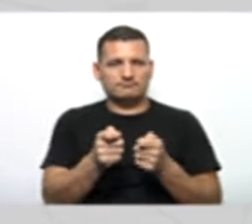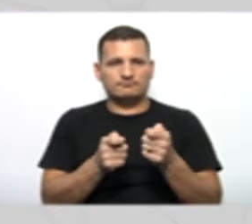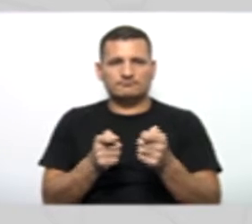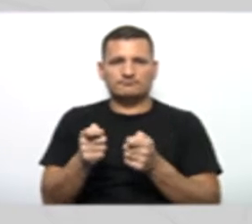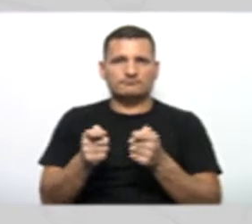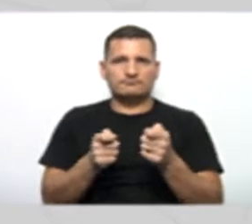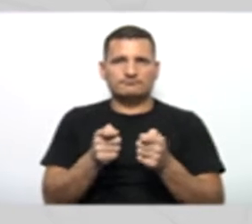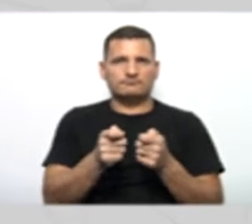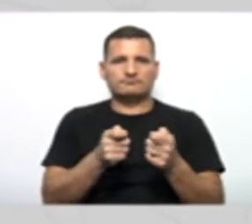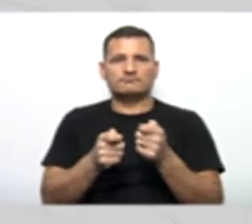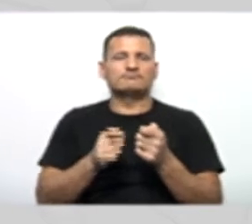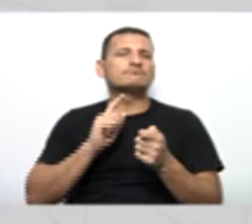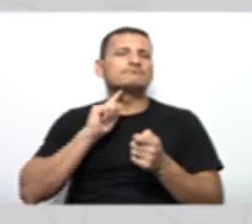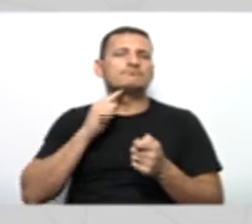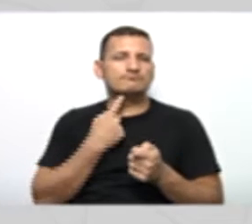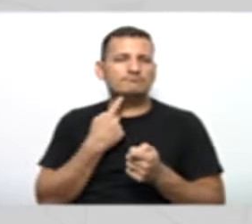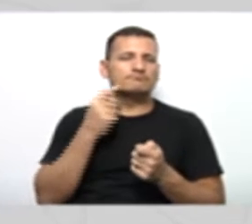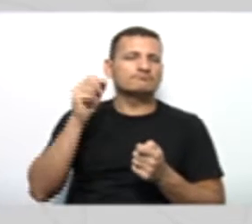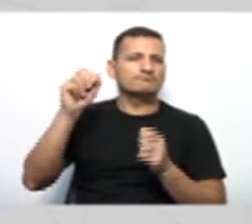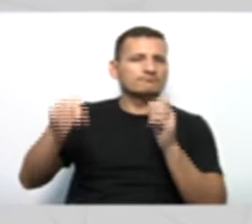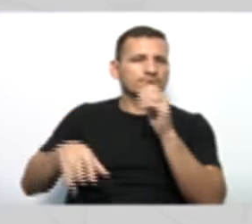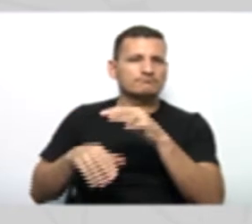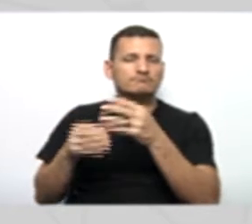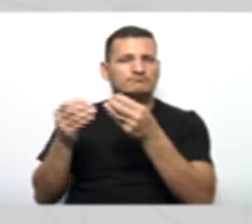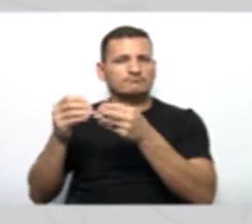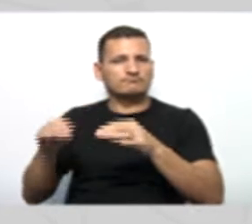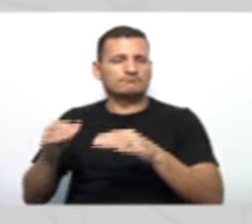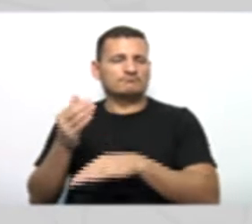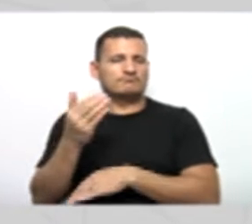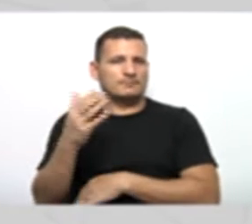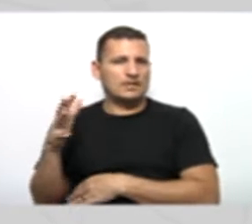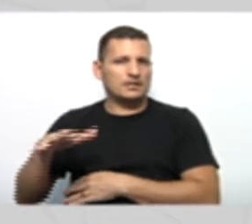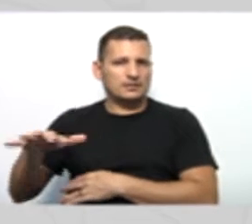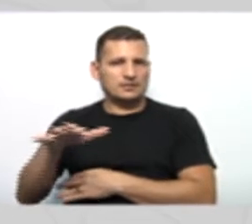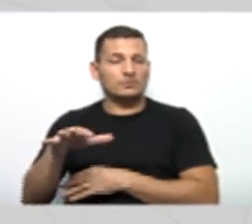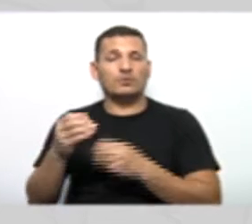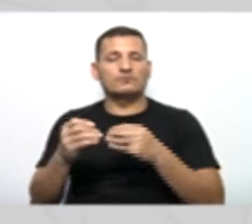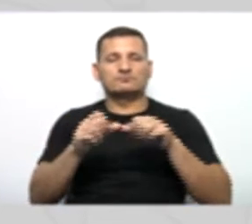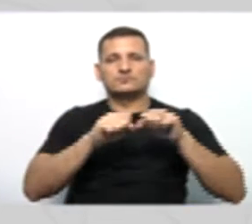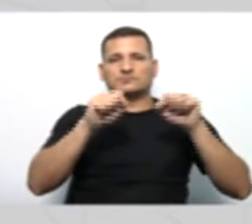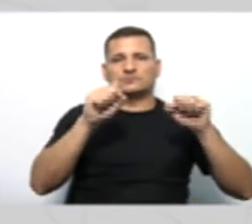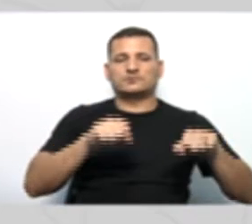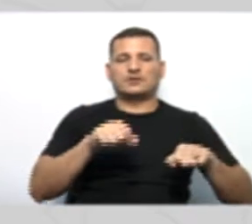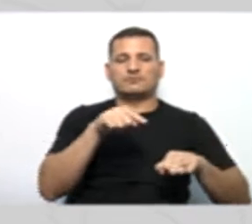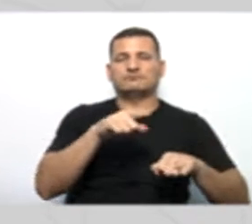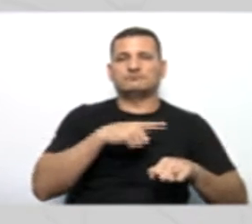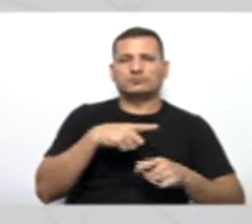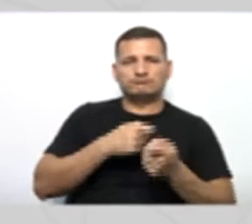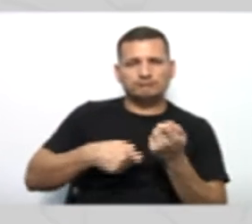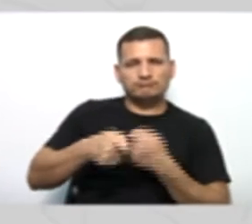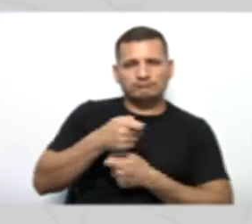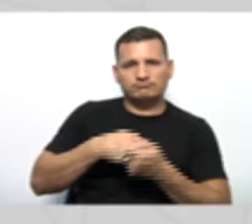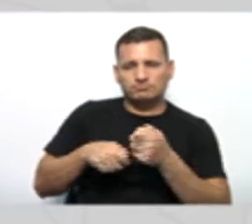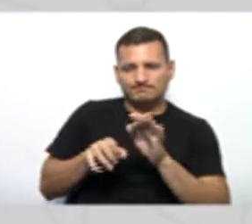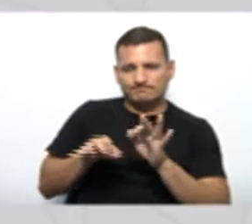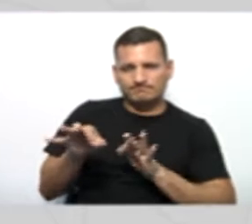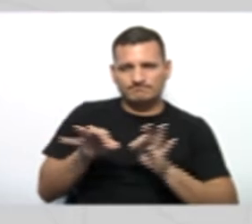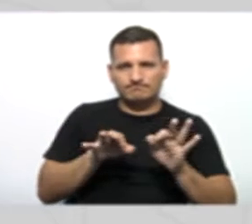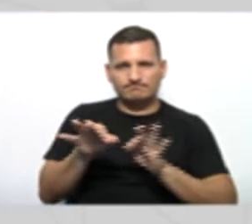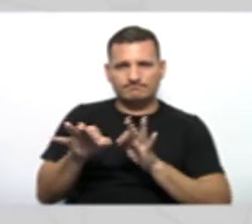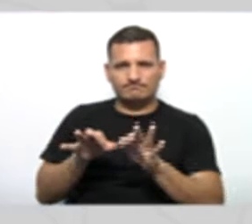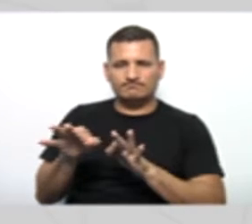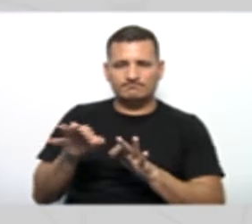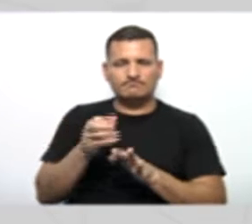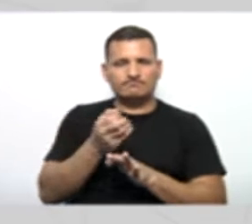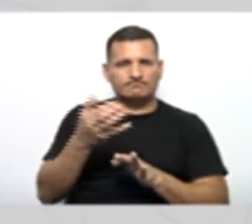das poluições, degradação ao meio ambiente através de um sistema de gestão ambiental, um sistema que vai gerir a